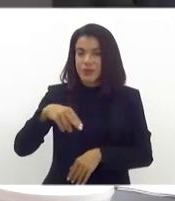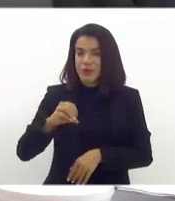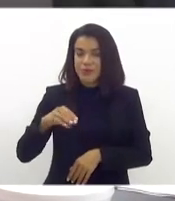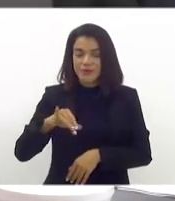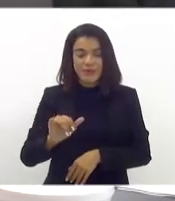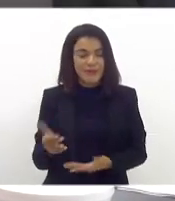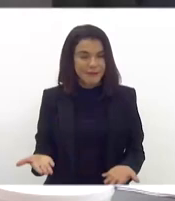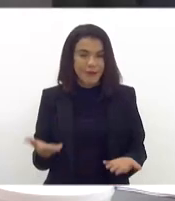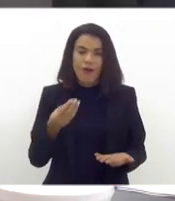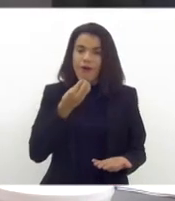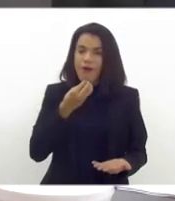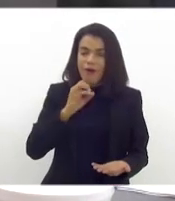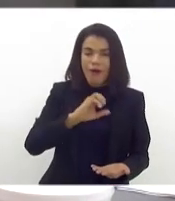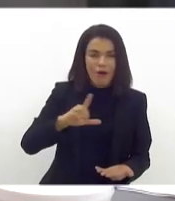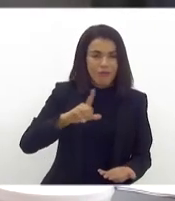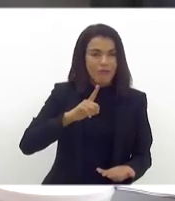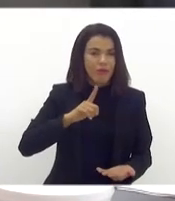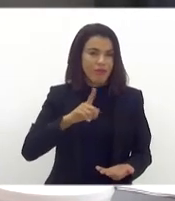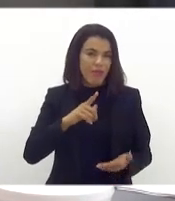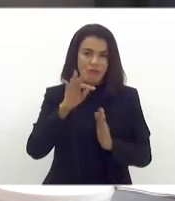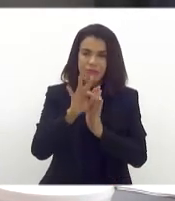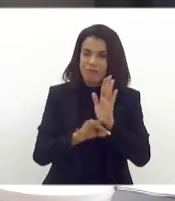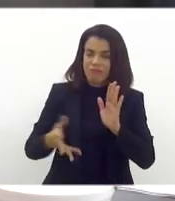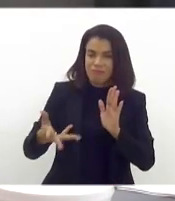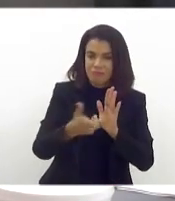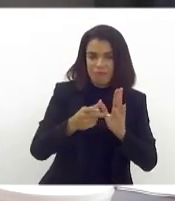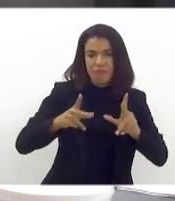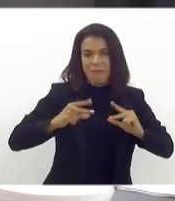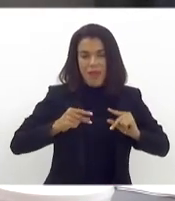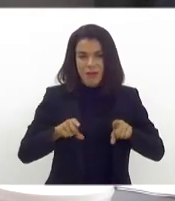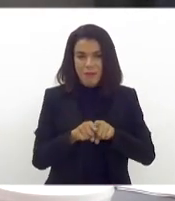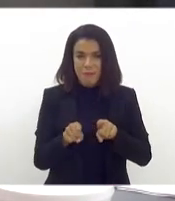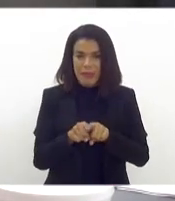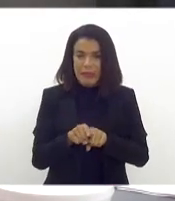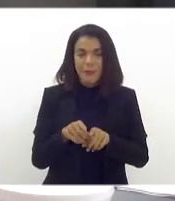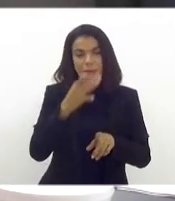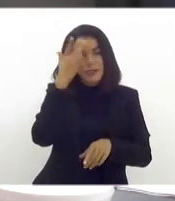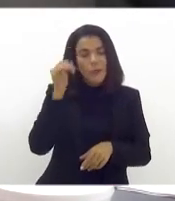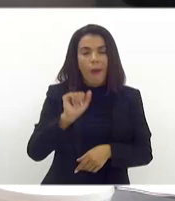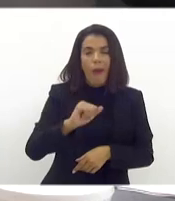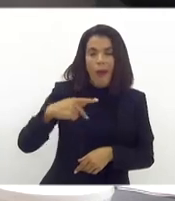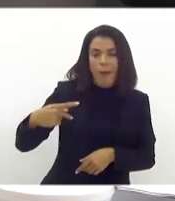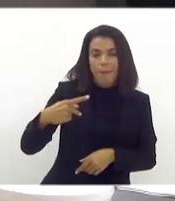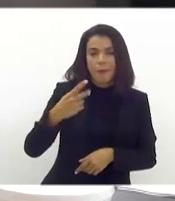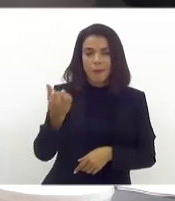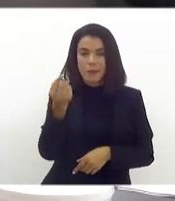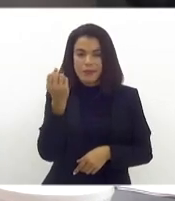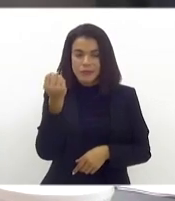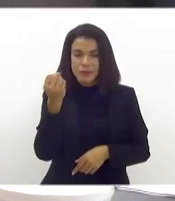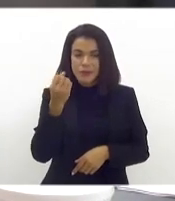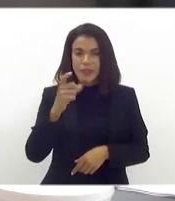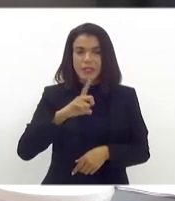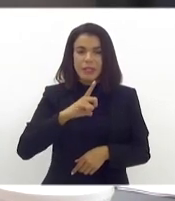Então, claro que tem um mérito imenso, porque nativos pensionistas, que têm uma pessoa